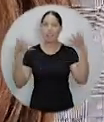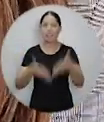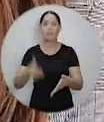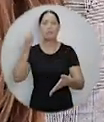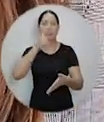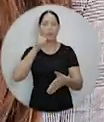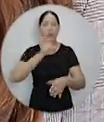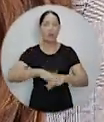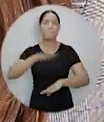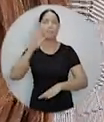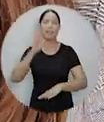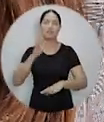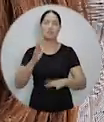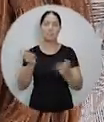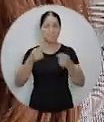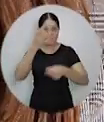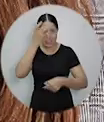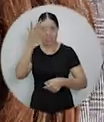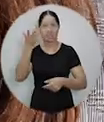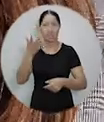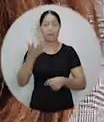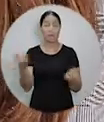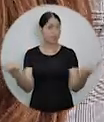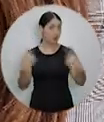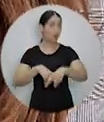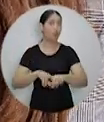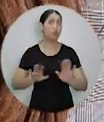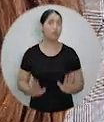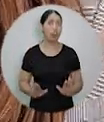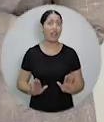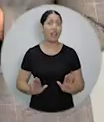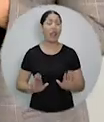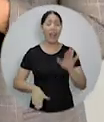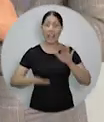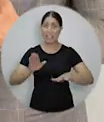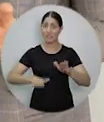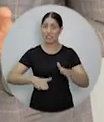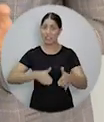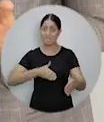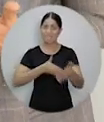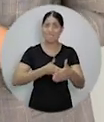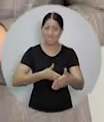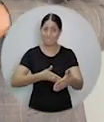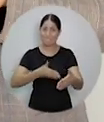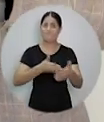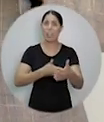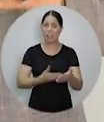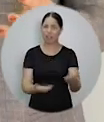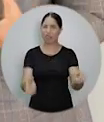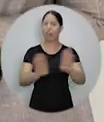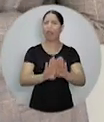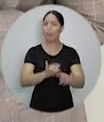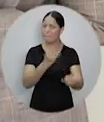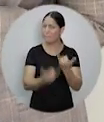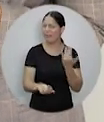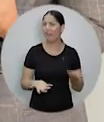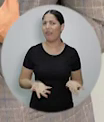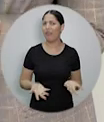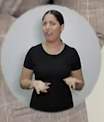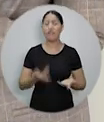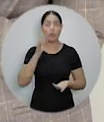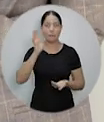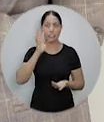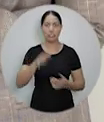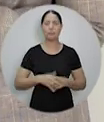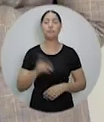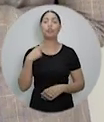facilite essa nossa participação, que proporcione essa nossa participação. Pelo contrário, as portas estão fechadas. Vamos olhar na configuração